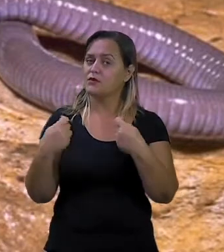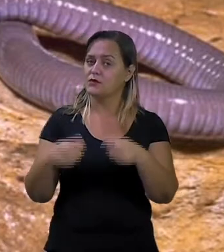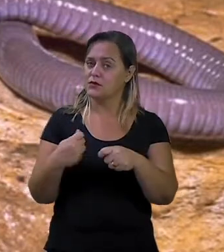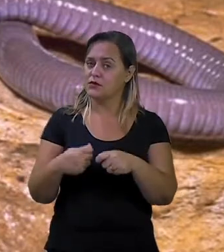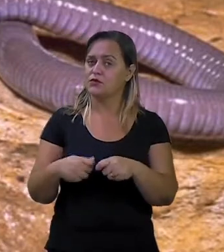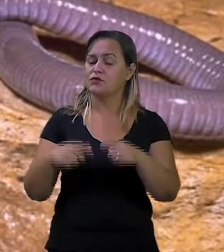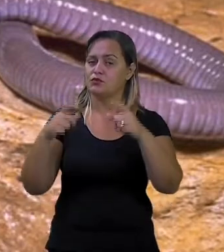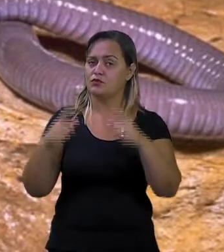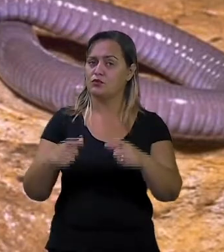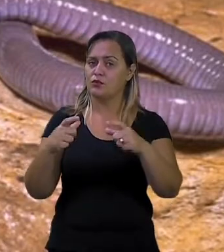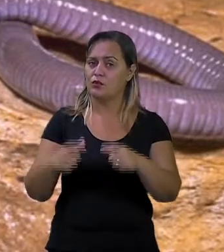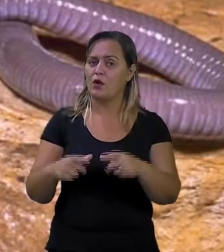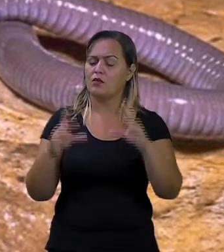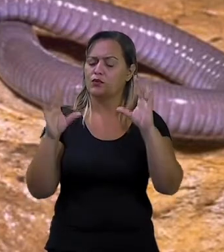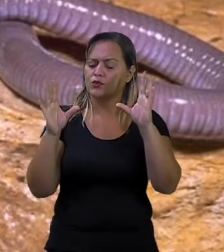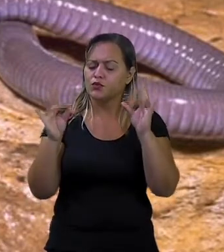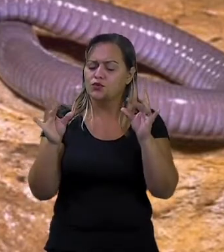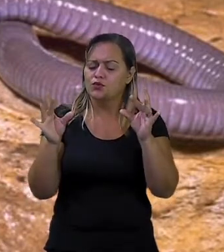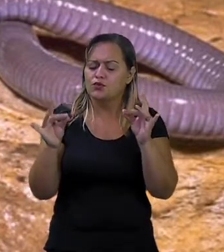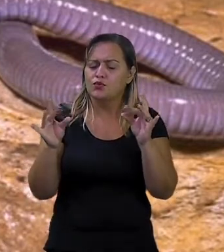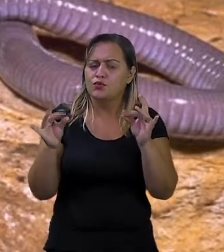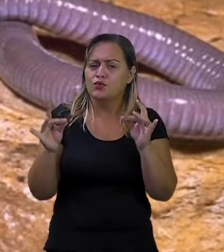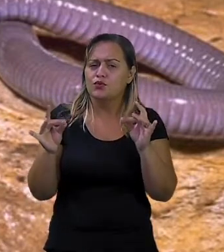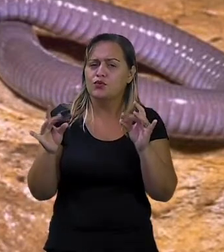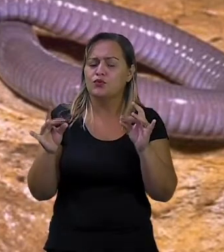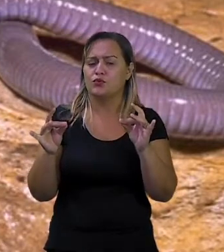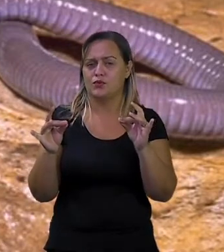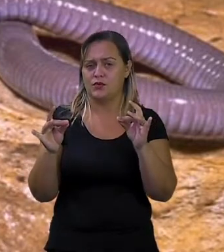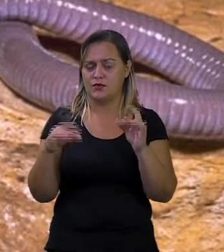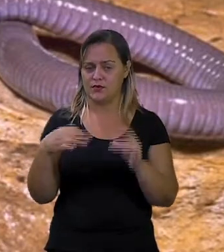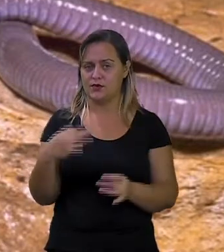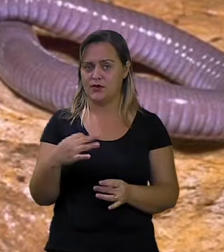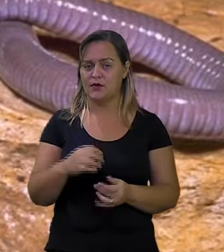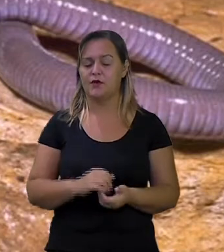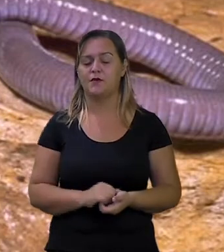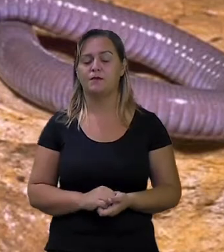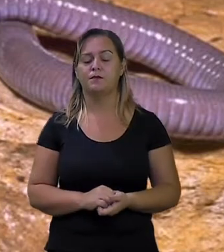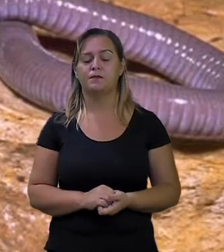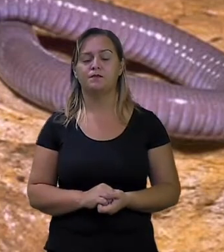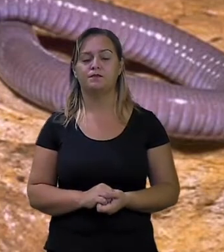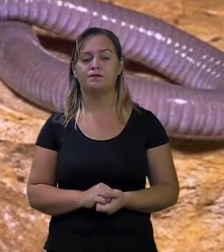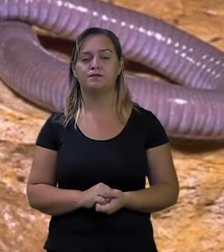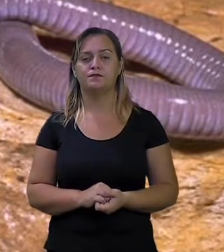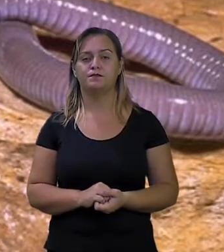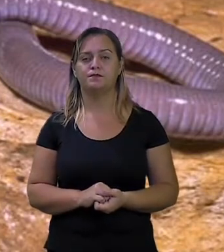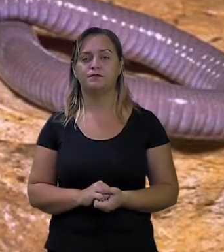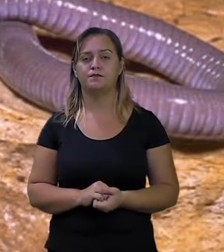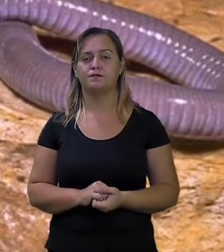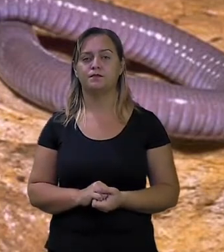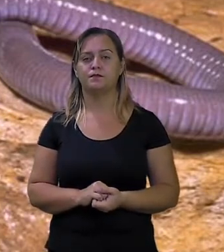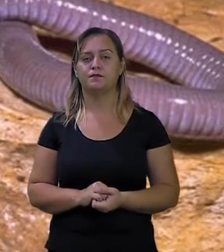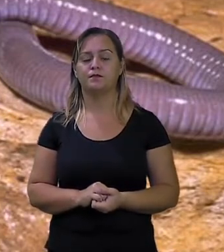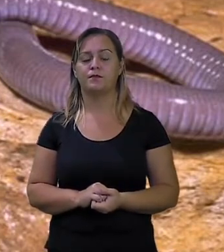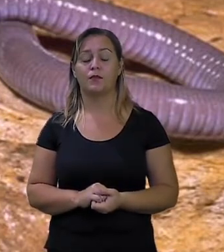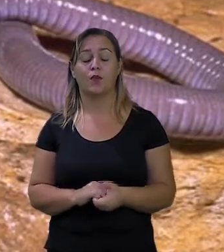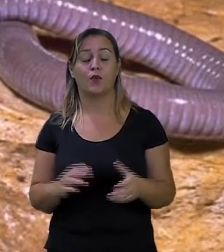ambiente úmido. No grupo, nós temos